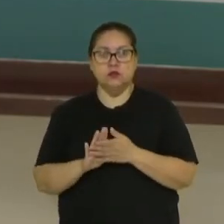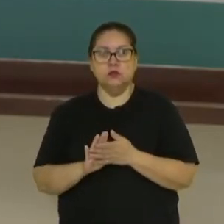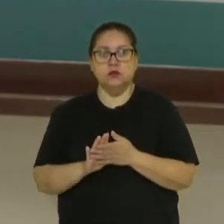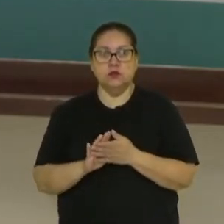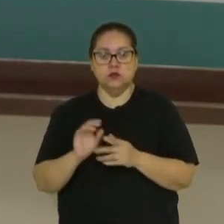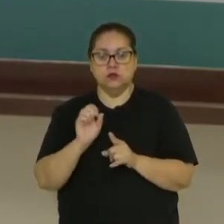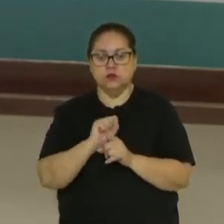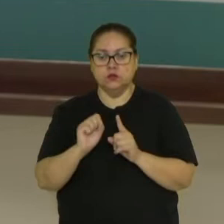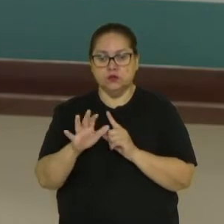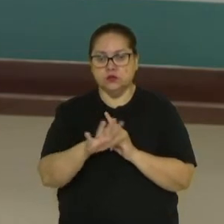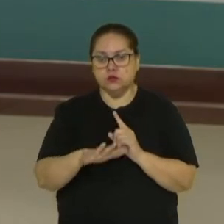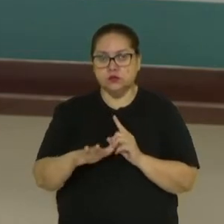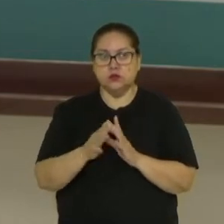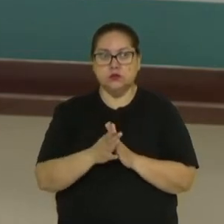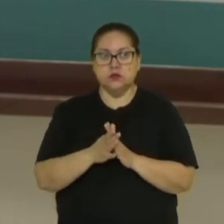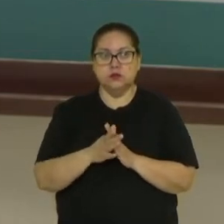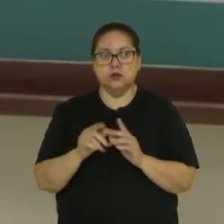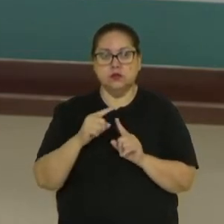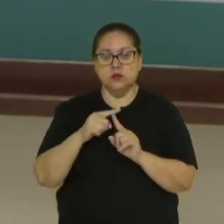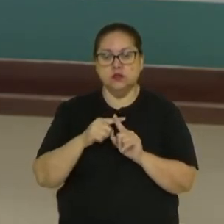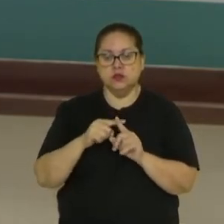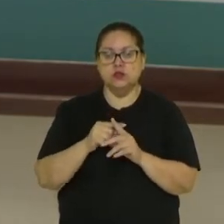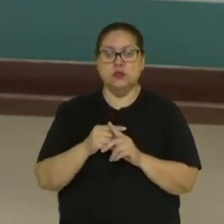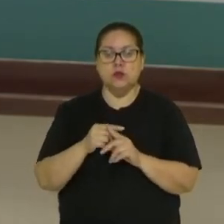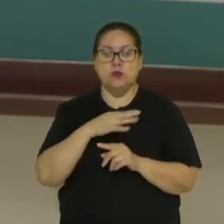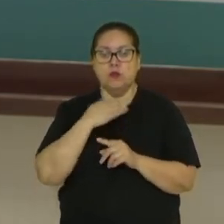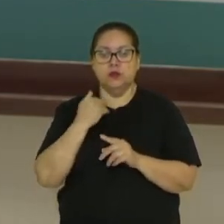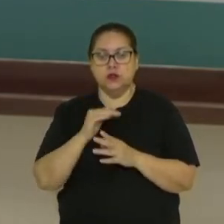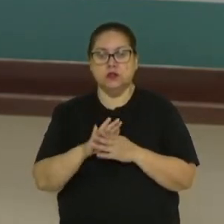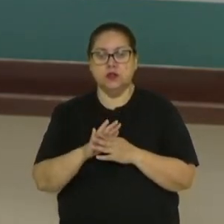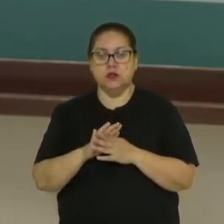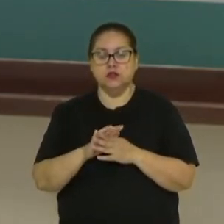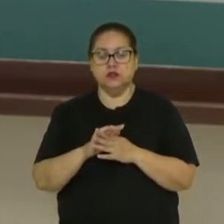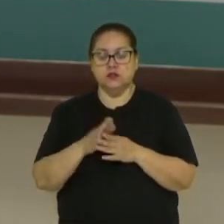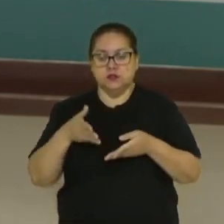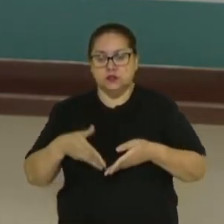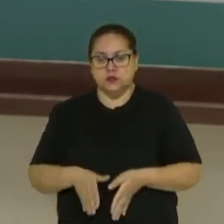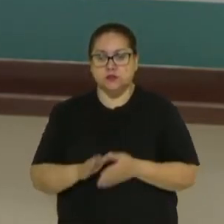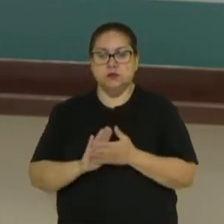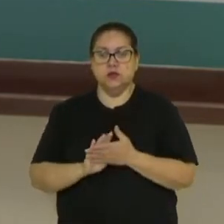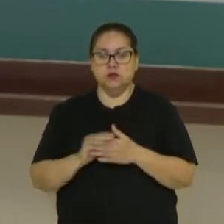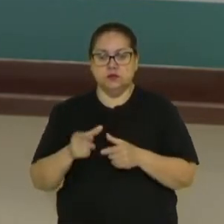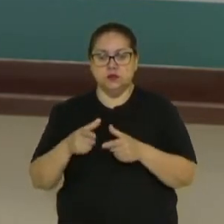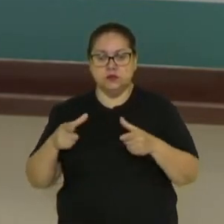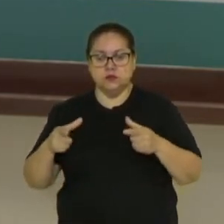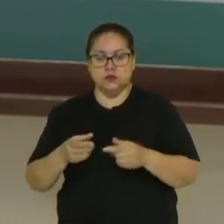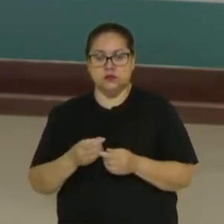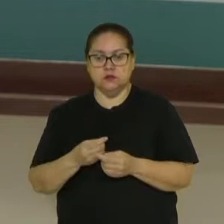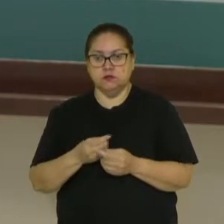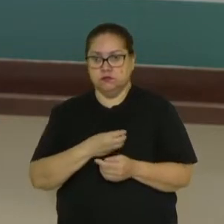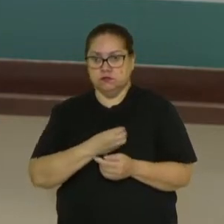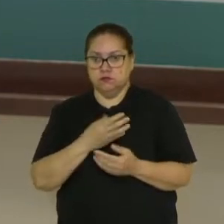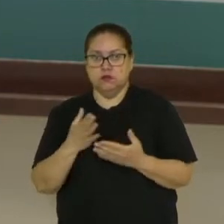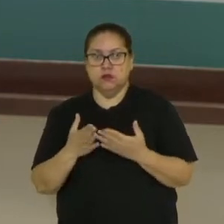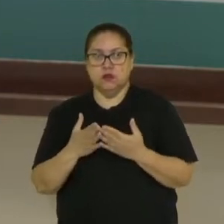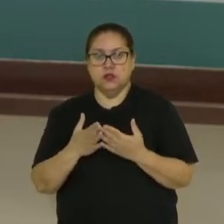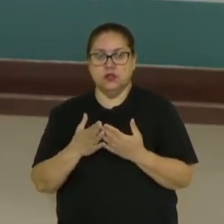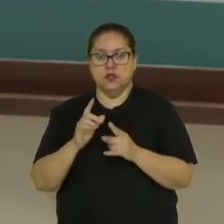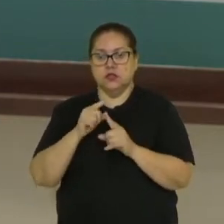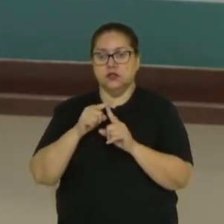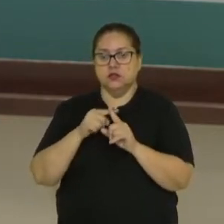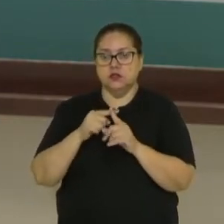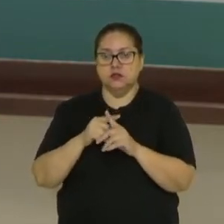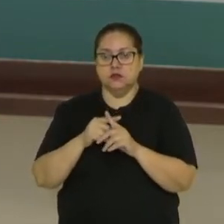questões sociais, taxa, por exemplo, de mortalidade, fecundidade, taxa de crescimento vegetativo, taxa, por exemplo,